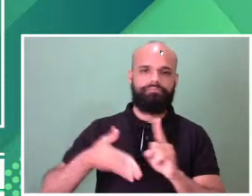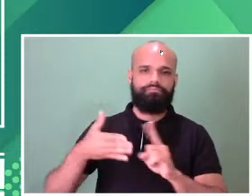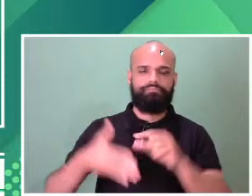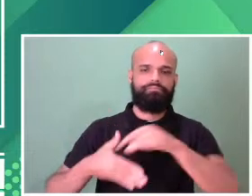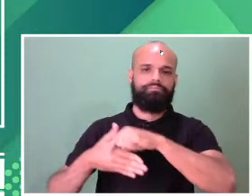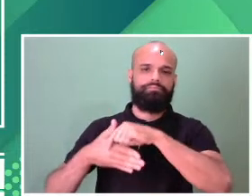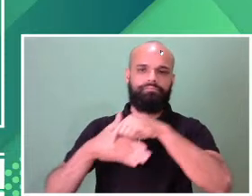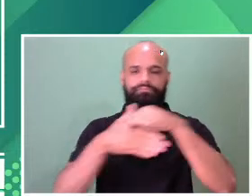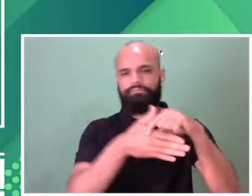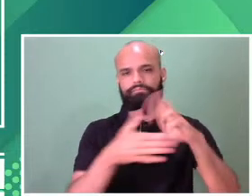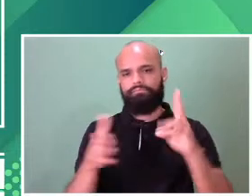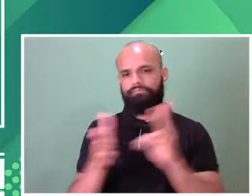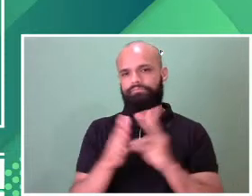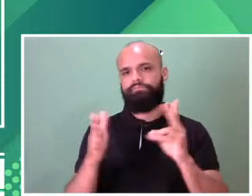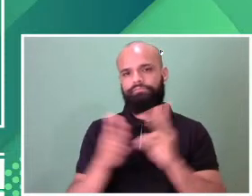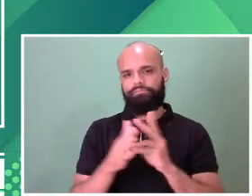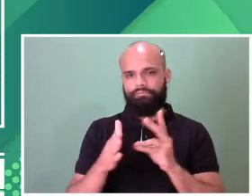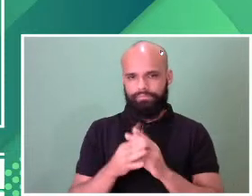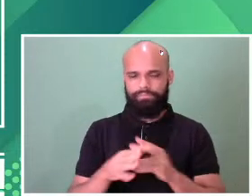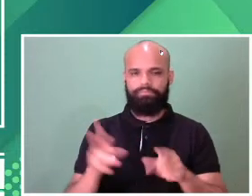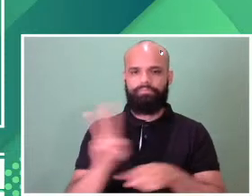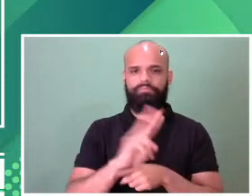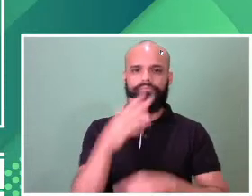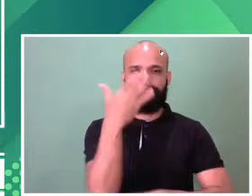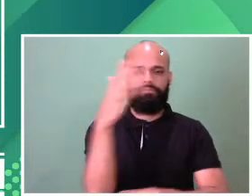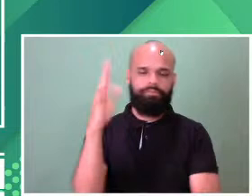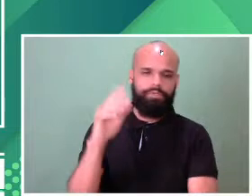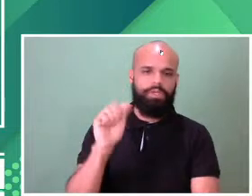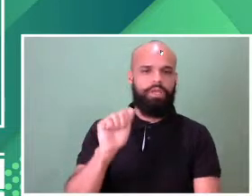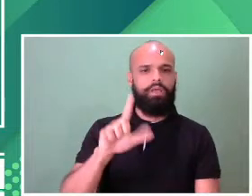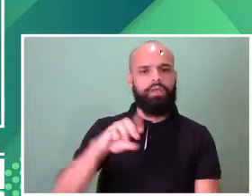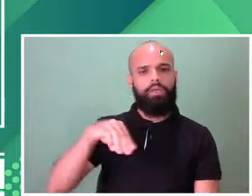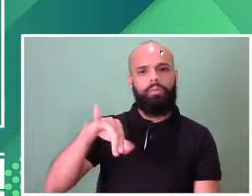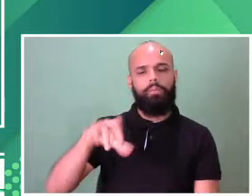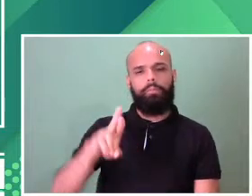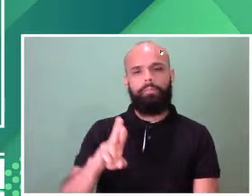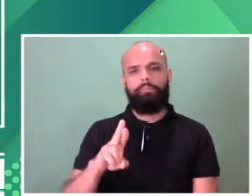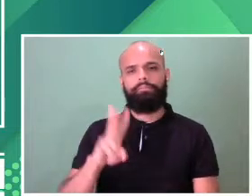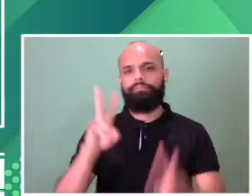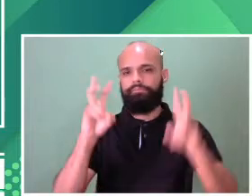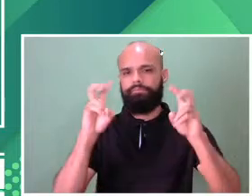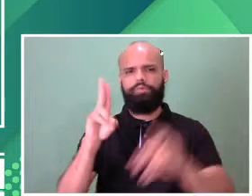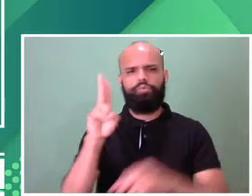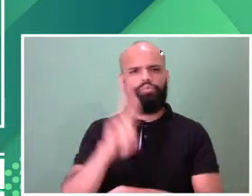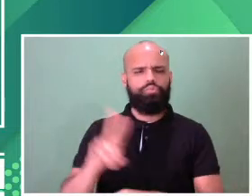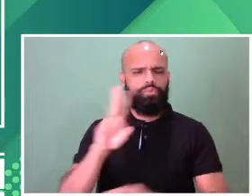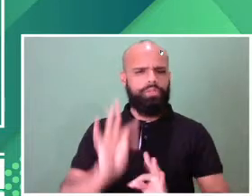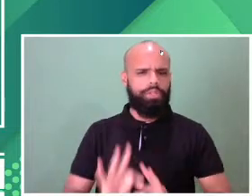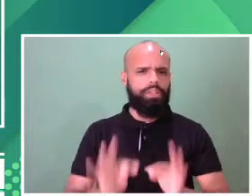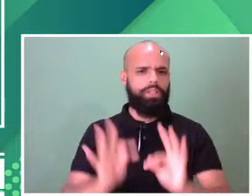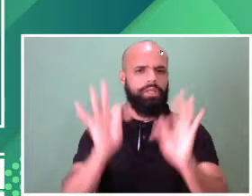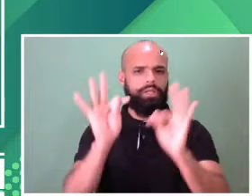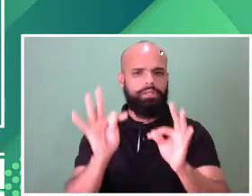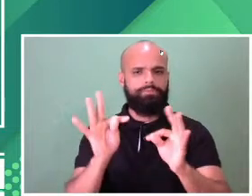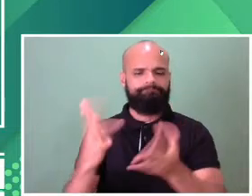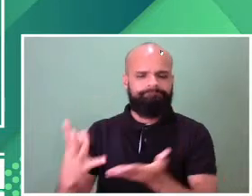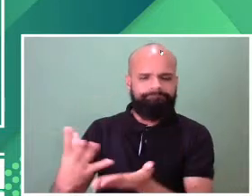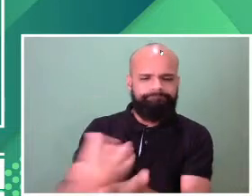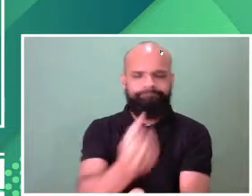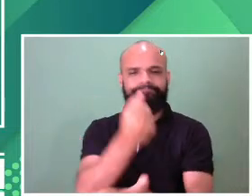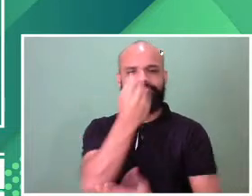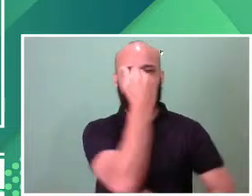e ativista ambiental Almir Suruí, com o tema Usando Tecnologia para Salvar a